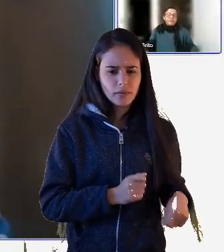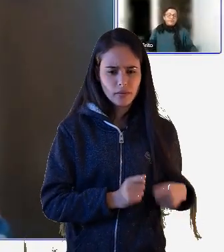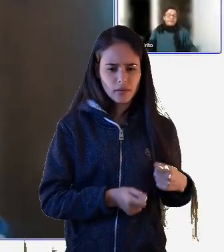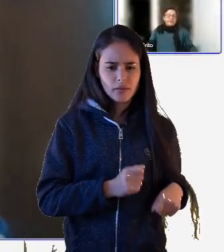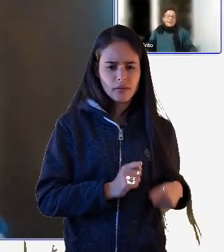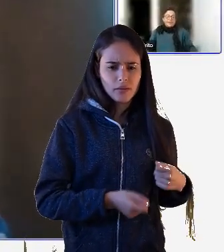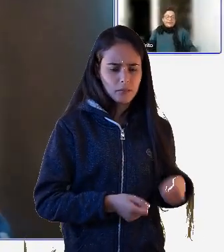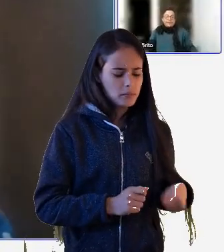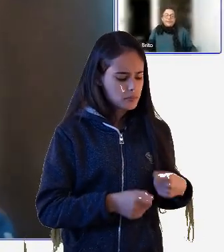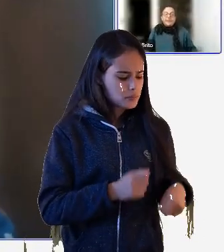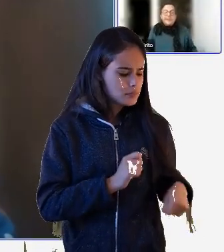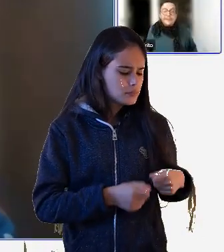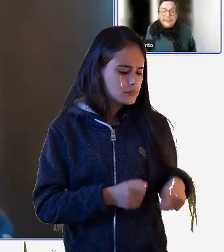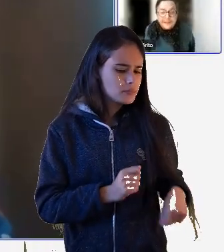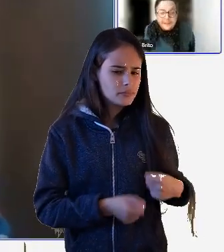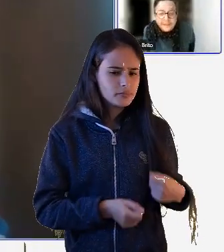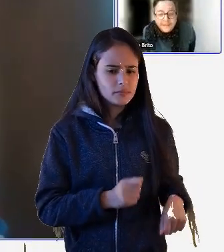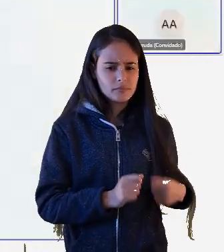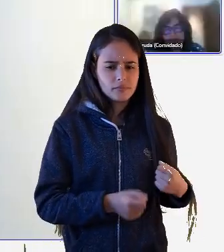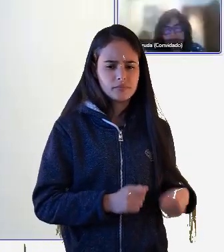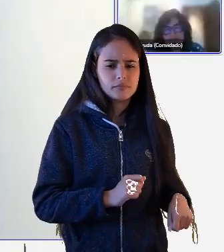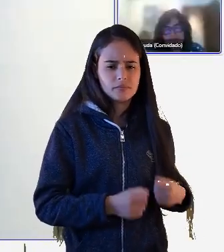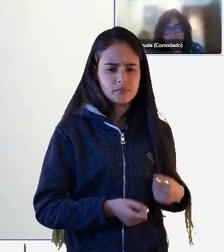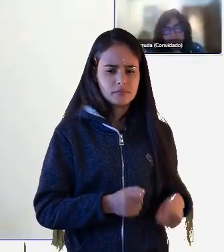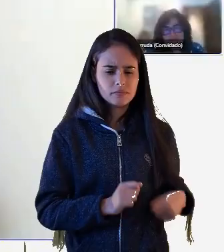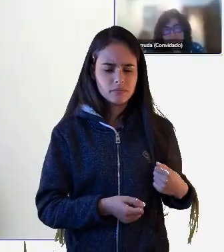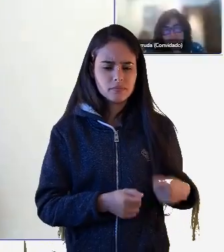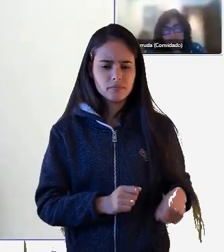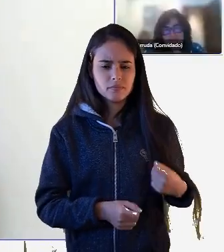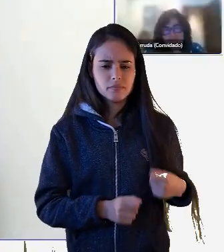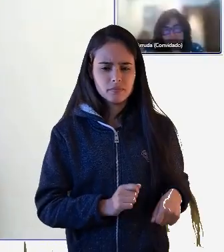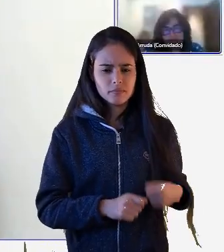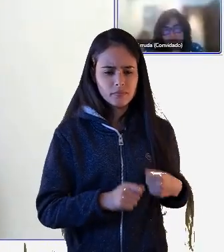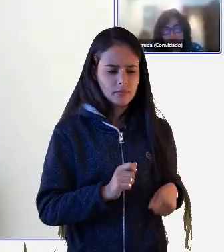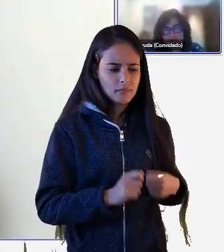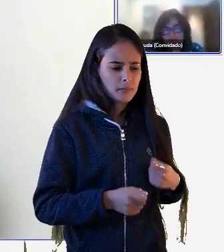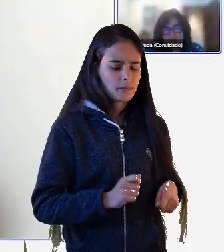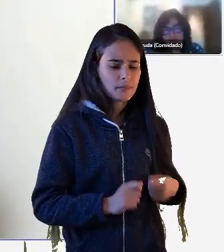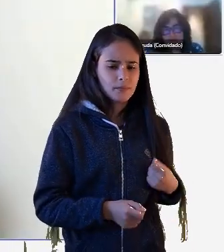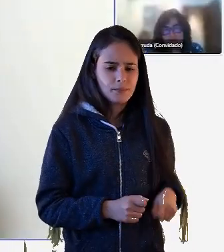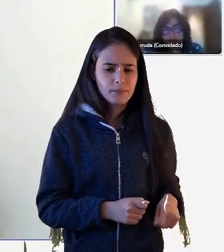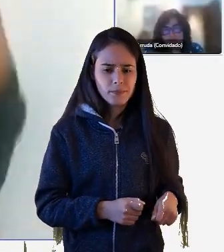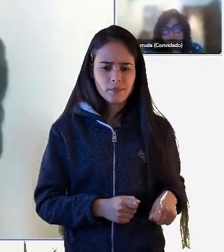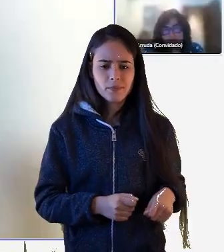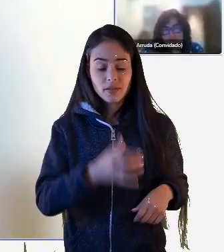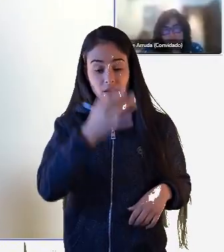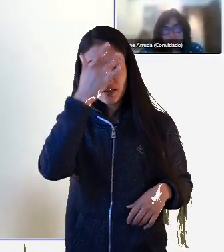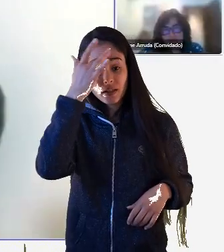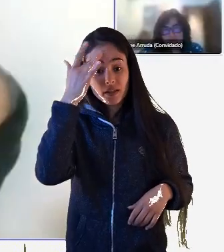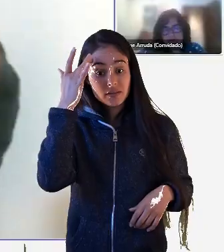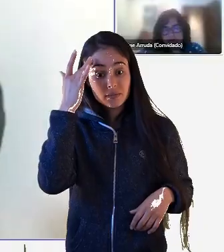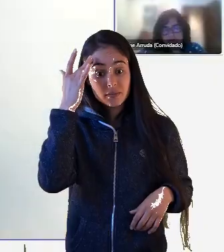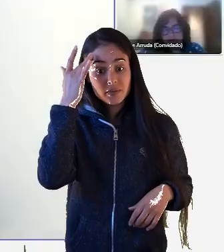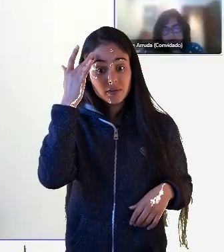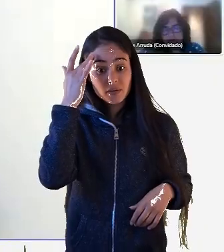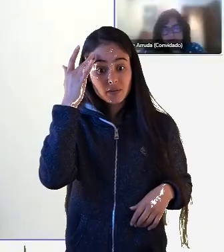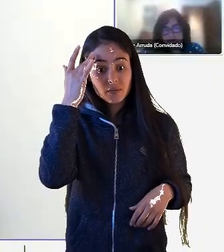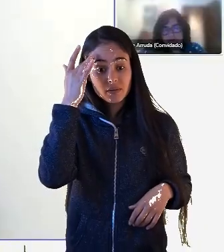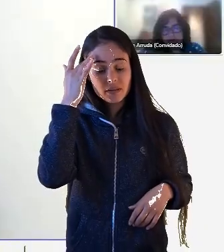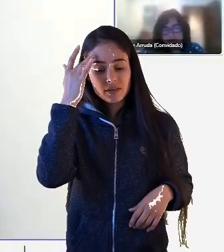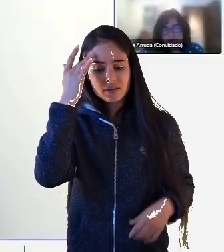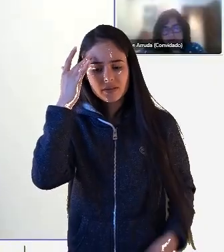shot, um existem forrozinho. Ijexás na música brasileira, né? E, enfim, porque vem tudo de África, né? Vem